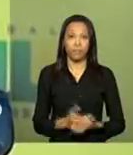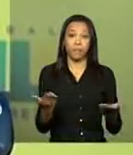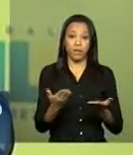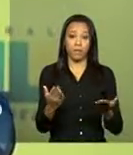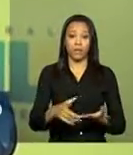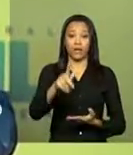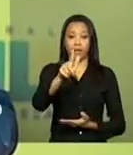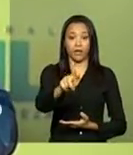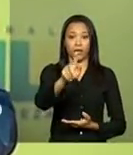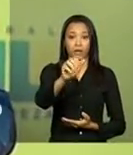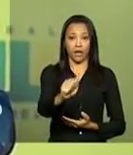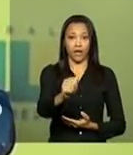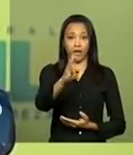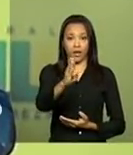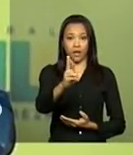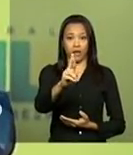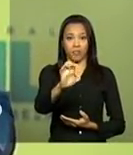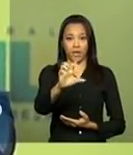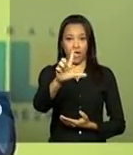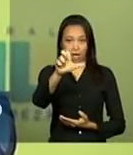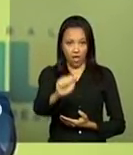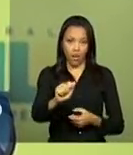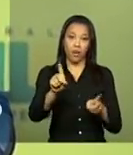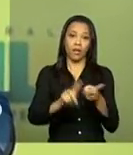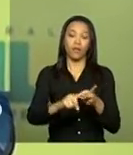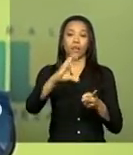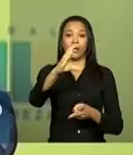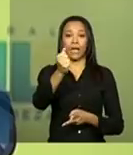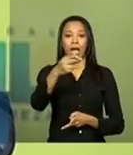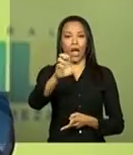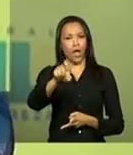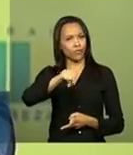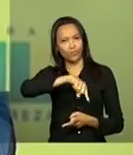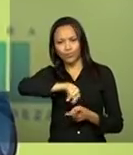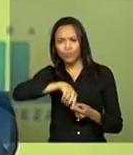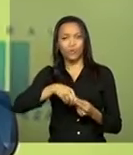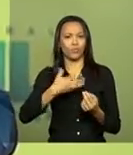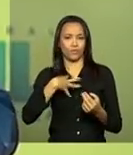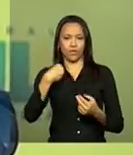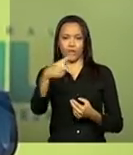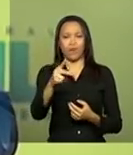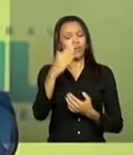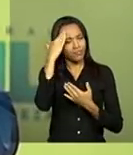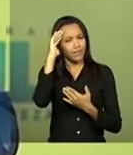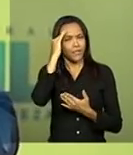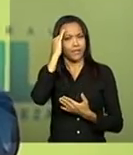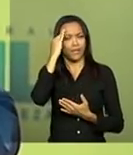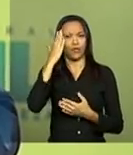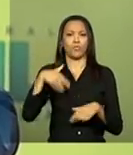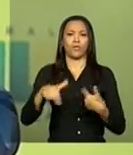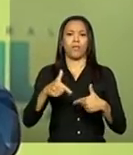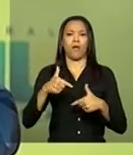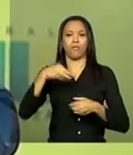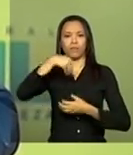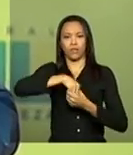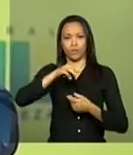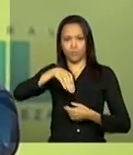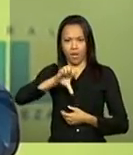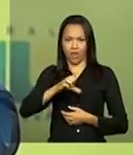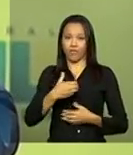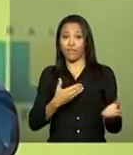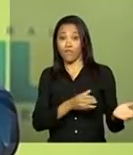Gabriela, Carlos Henrique, compreenderam todo esse período que eu passei à frente do Ministério da Educação. Vieram muito